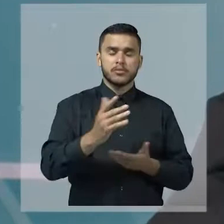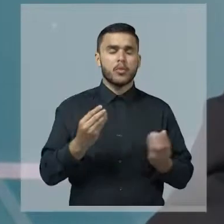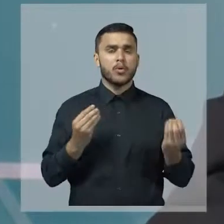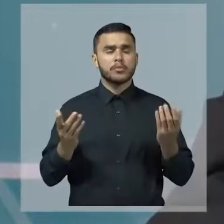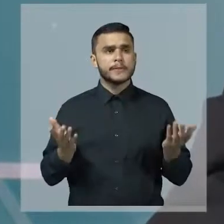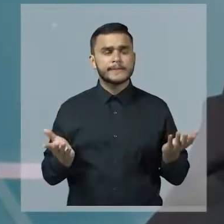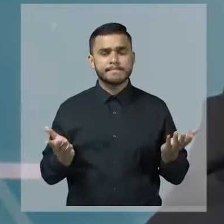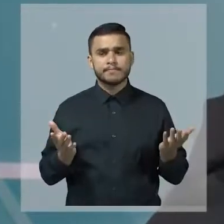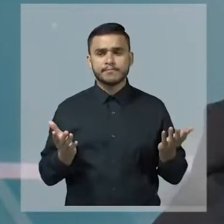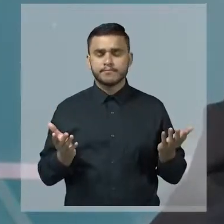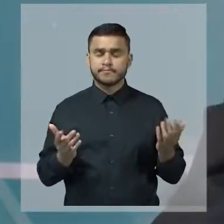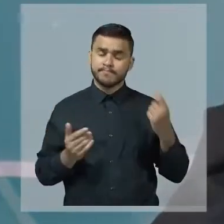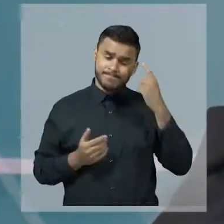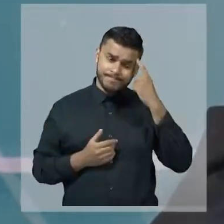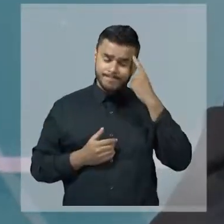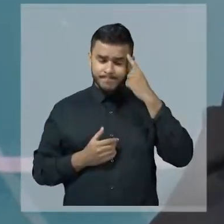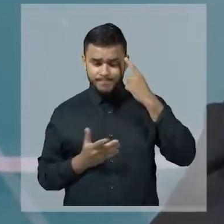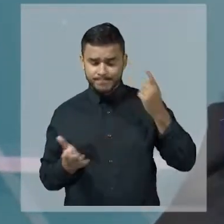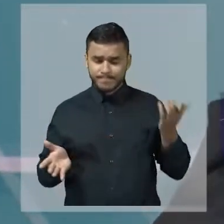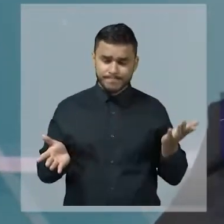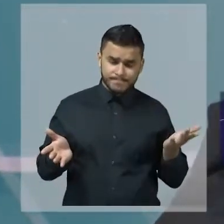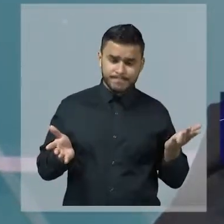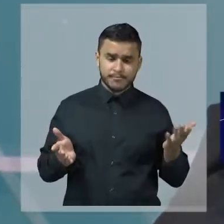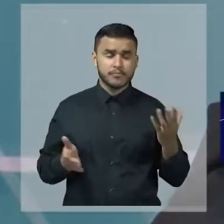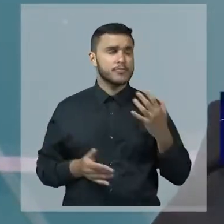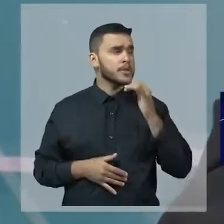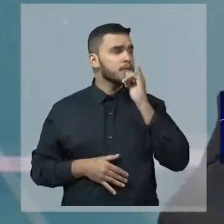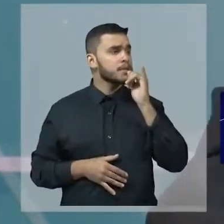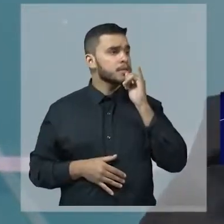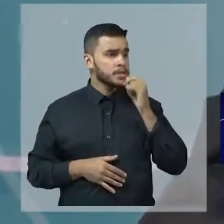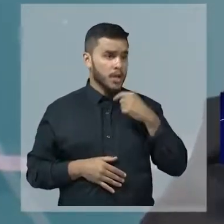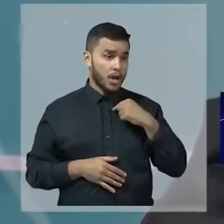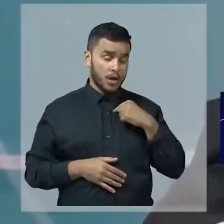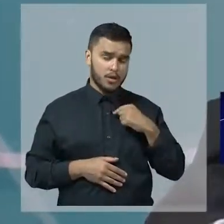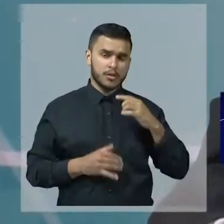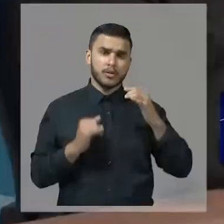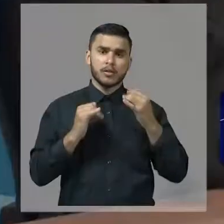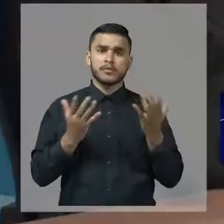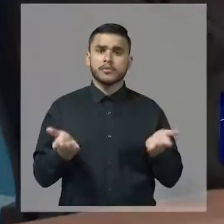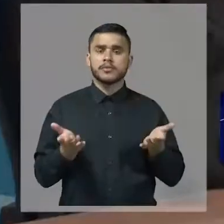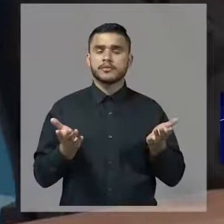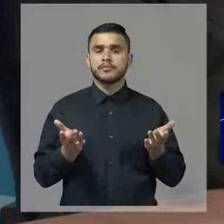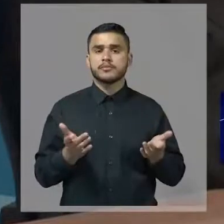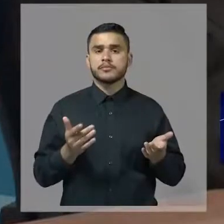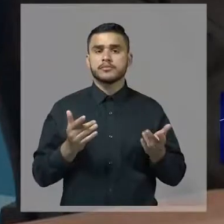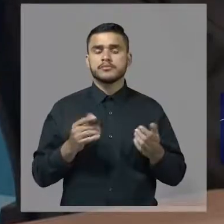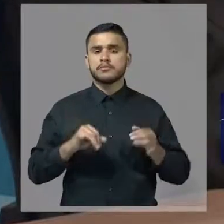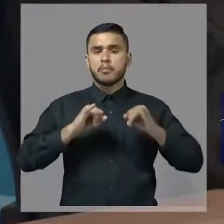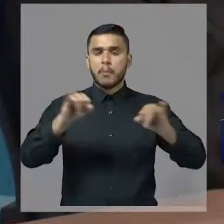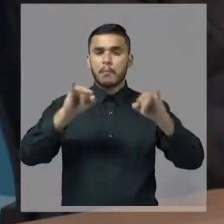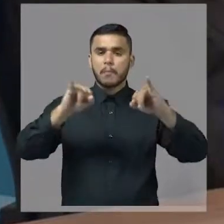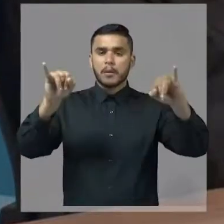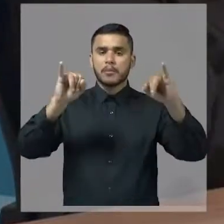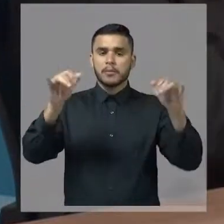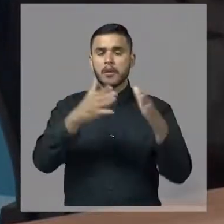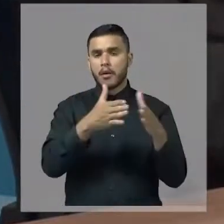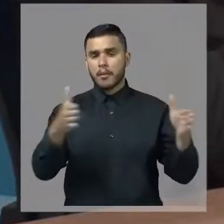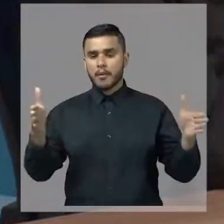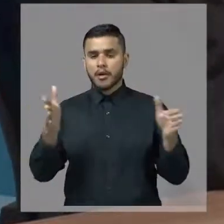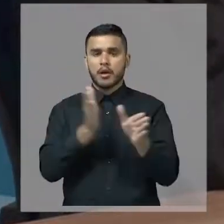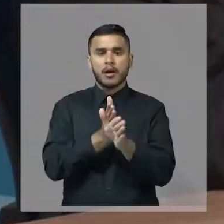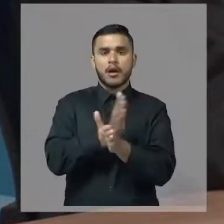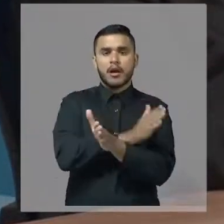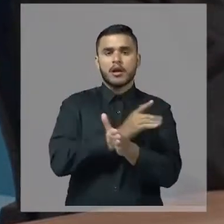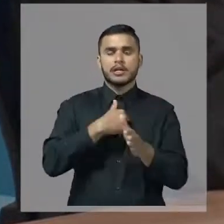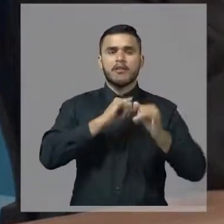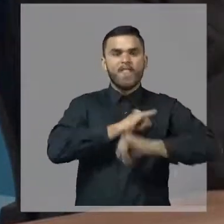eleitoral. Outra coisa é digamos, fazer propaganda eleitoral fora do tempo, ou antecipadamente, ou em